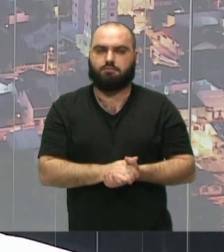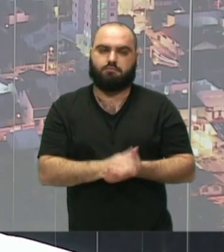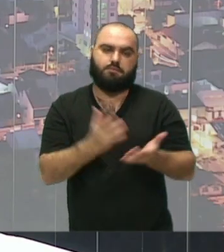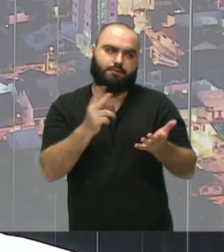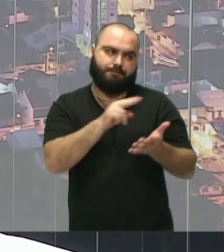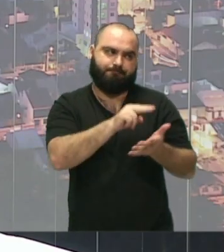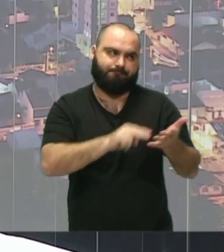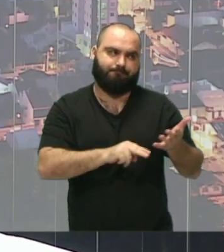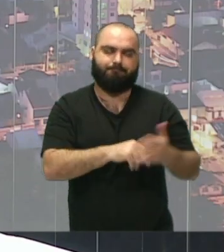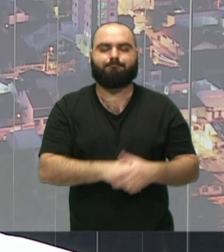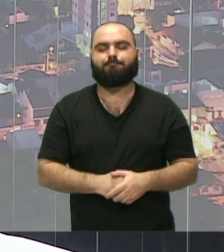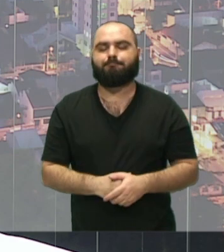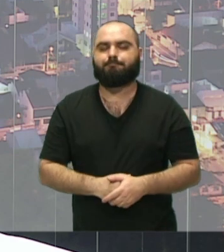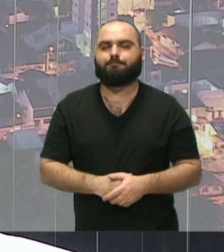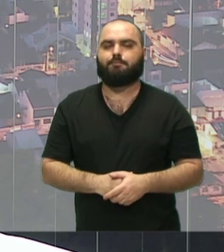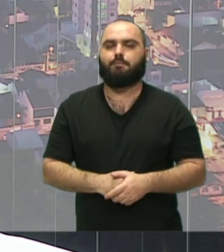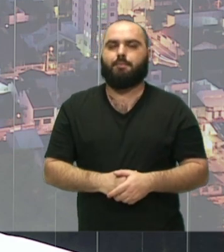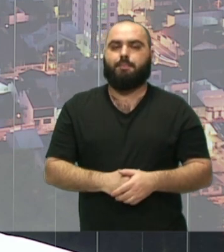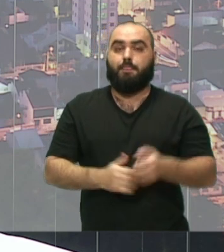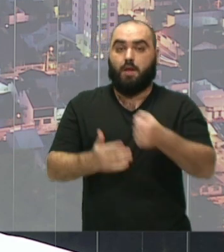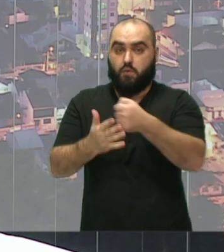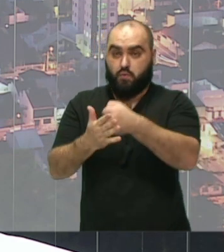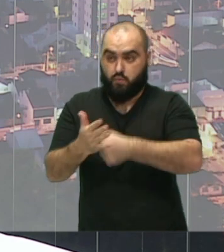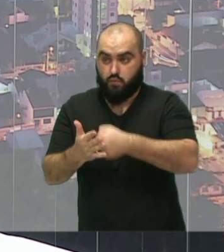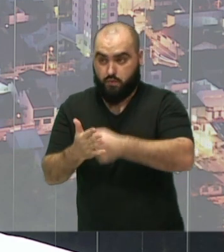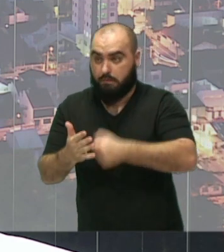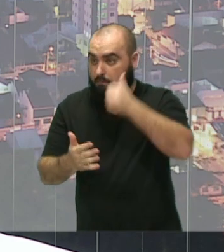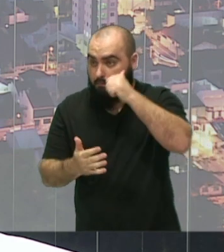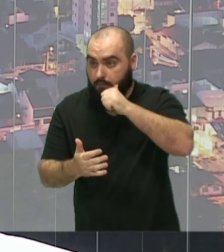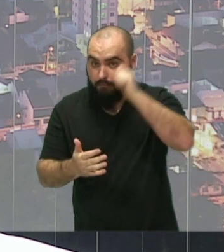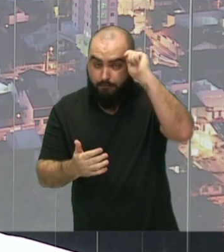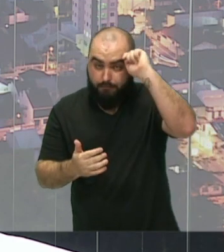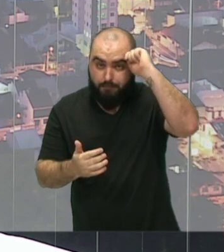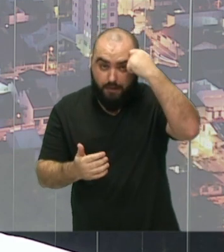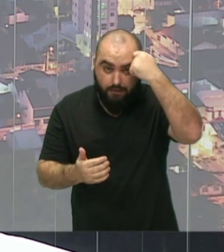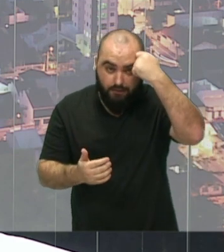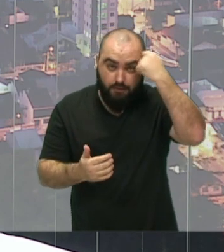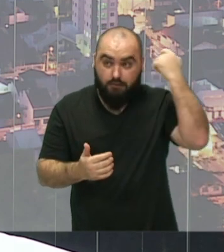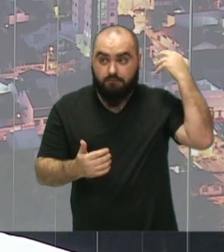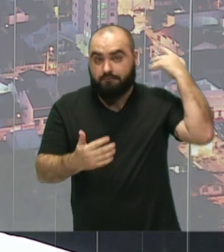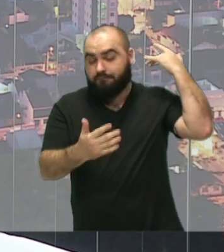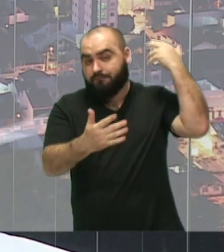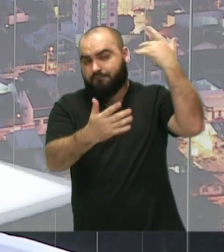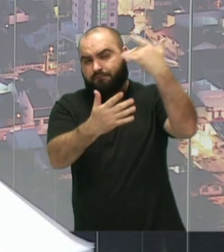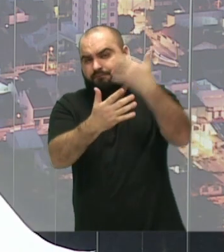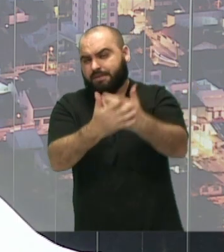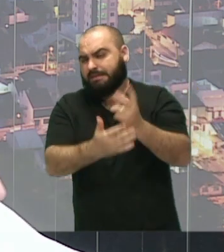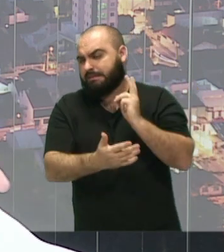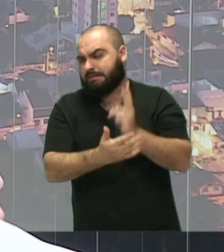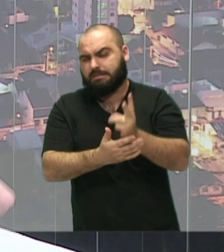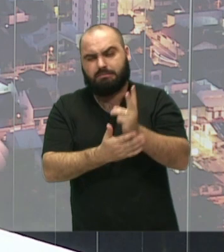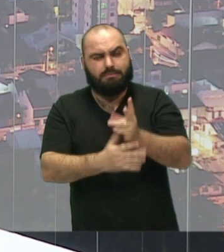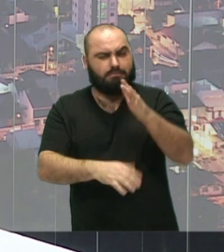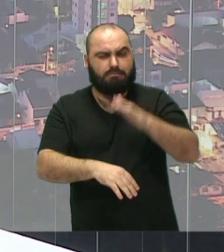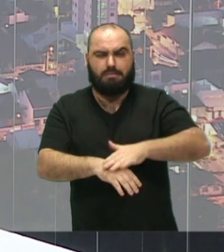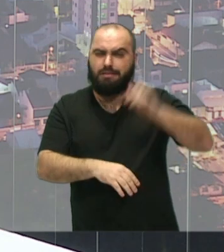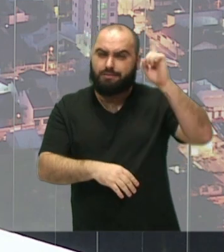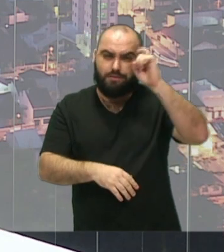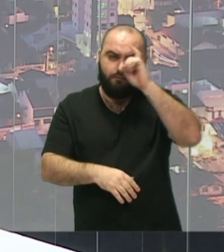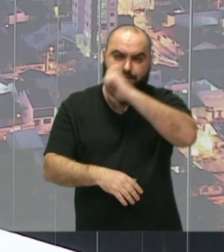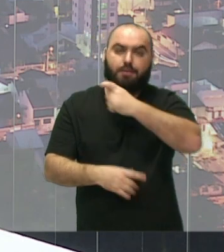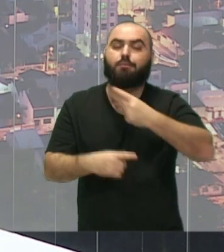né, nas lutas femininas e das mulheres pretas, historicamente, sempre foi a mais dura, por